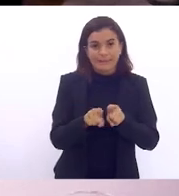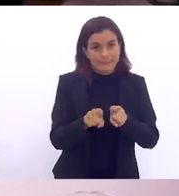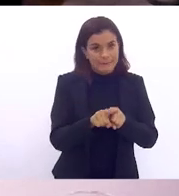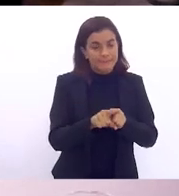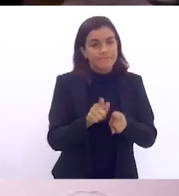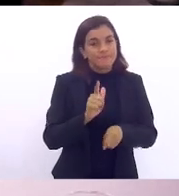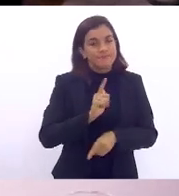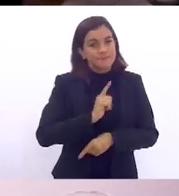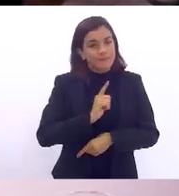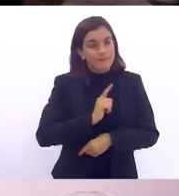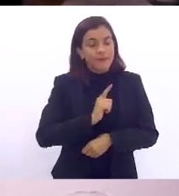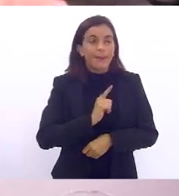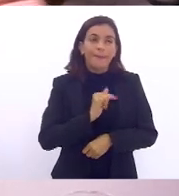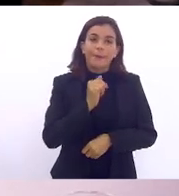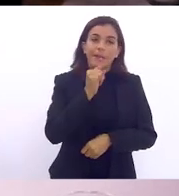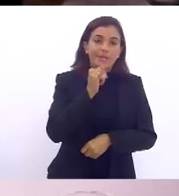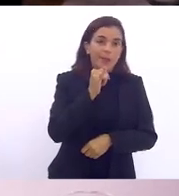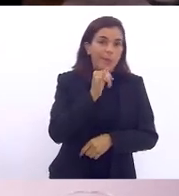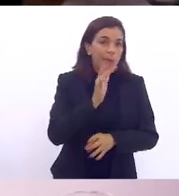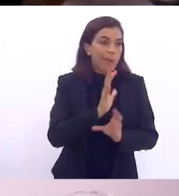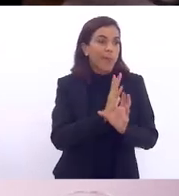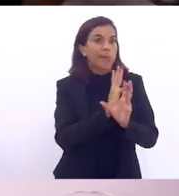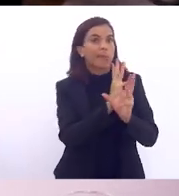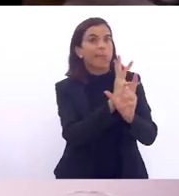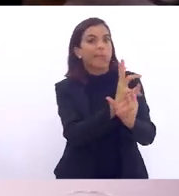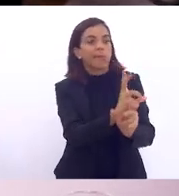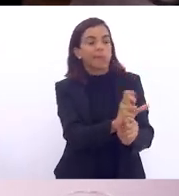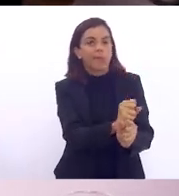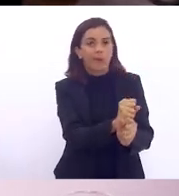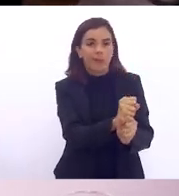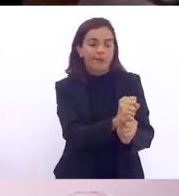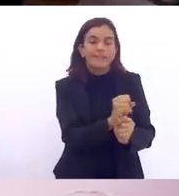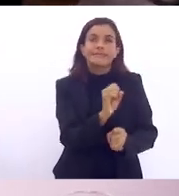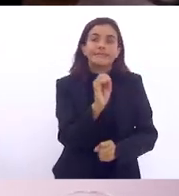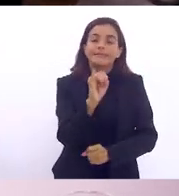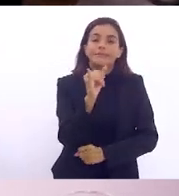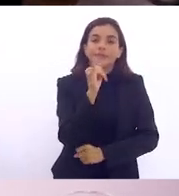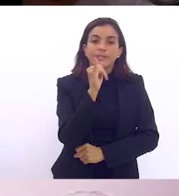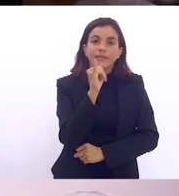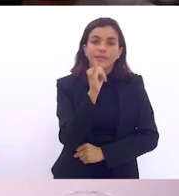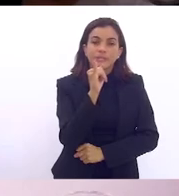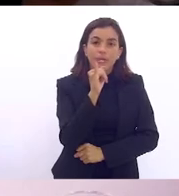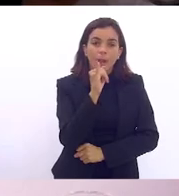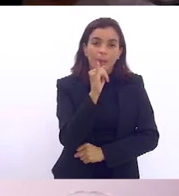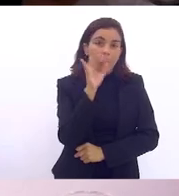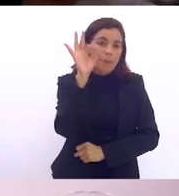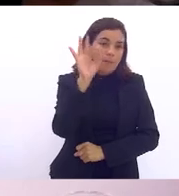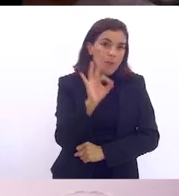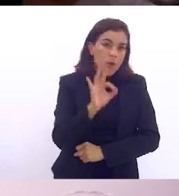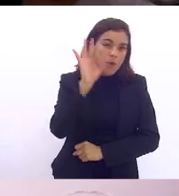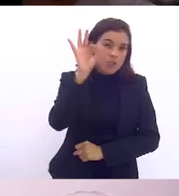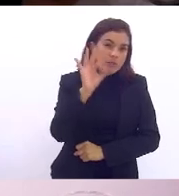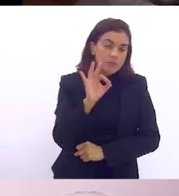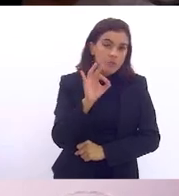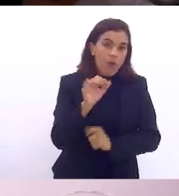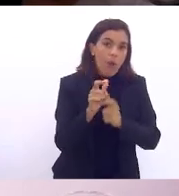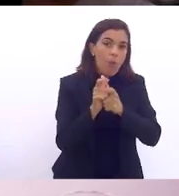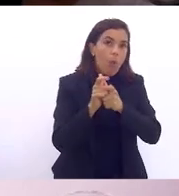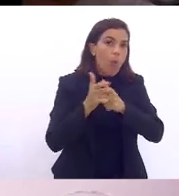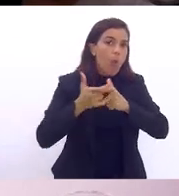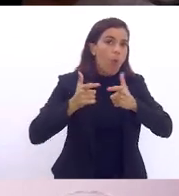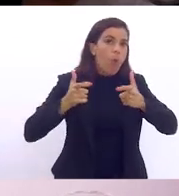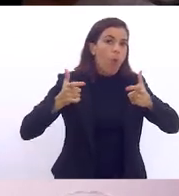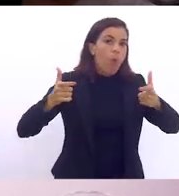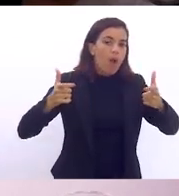ponto de se nos grandes números o que nós estamos falando aqui se for um um percentual irrisório esse